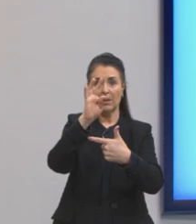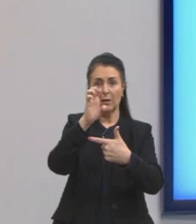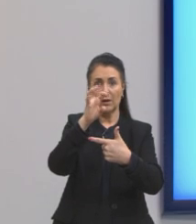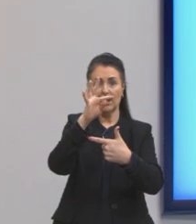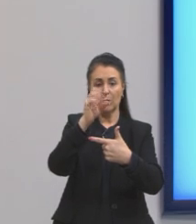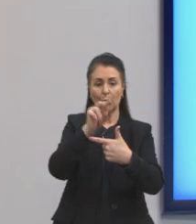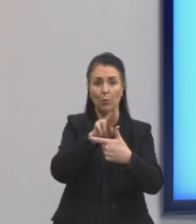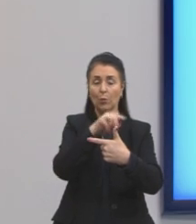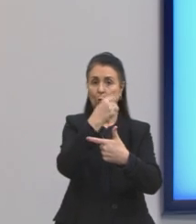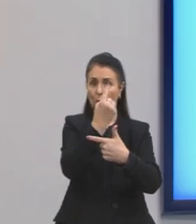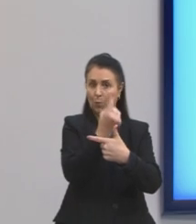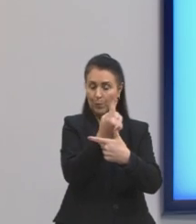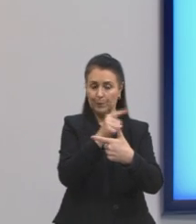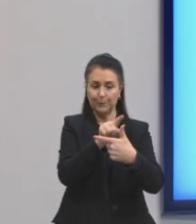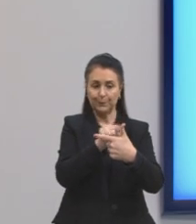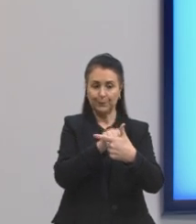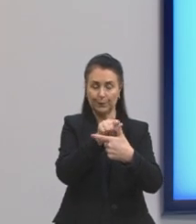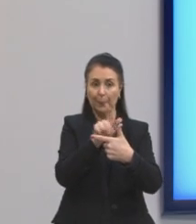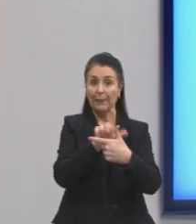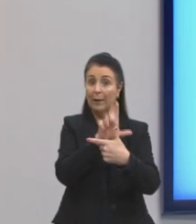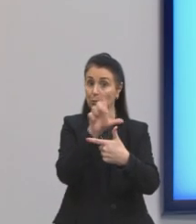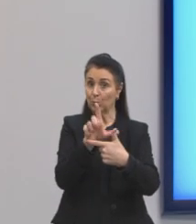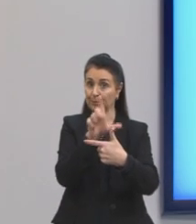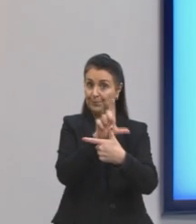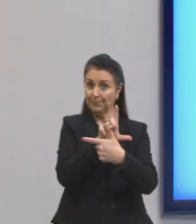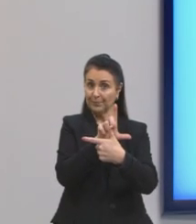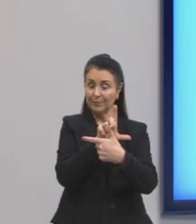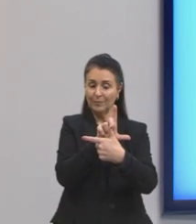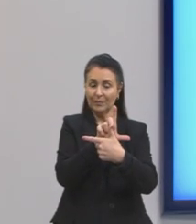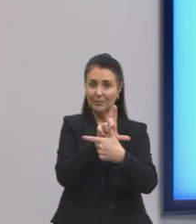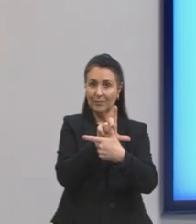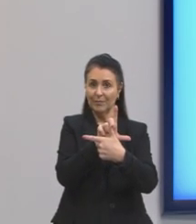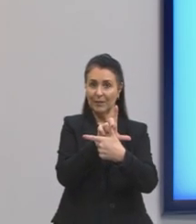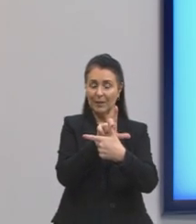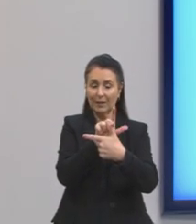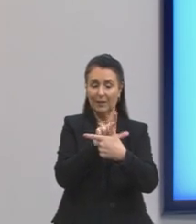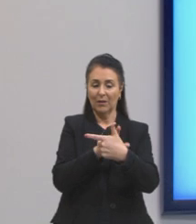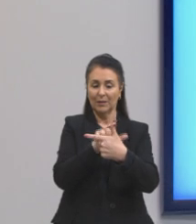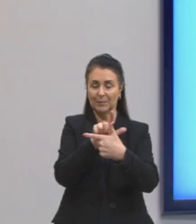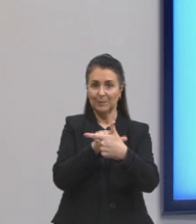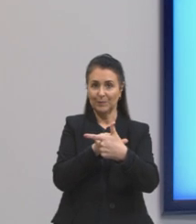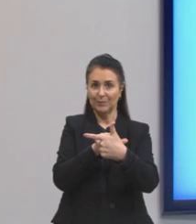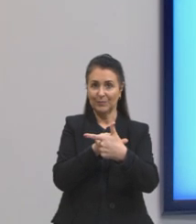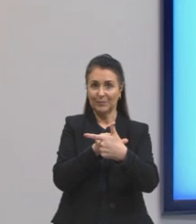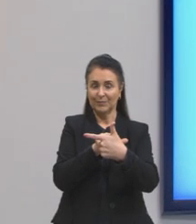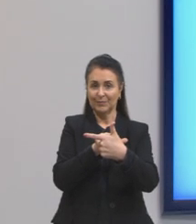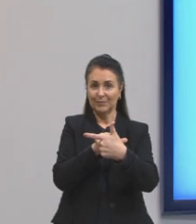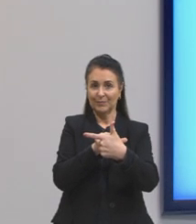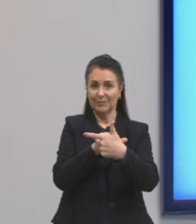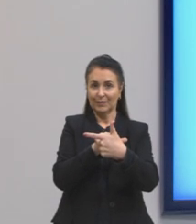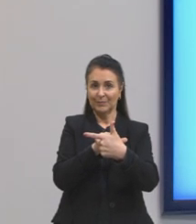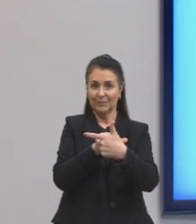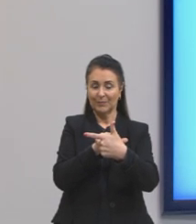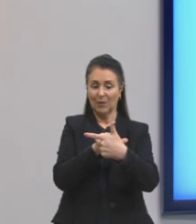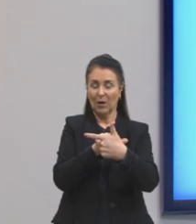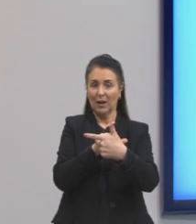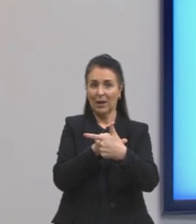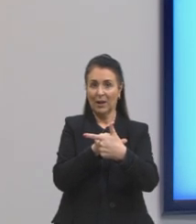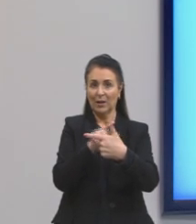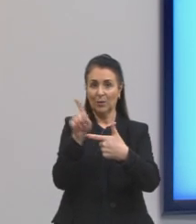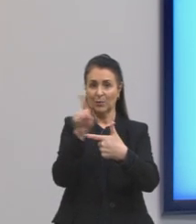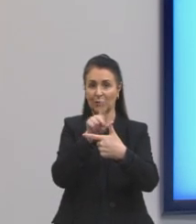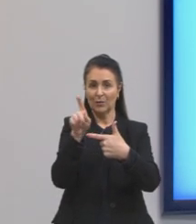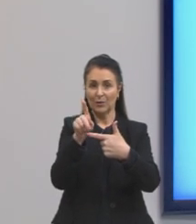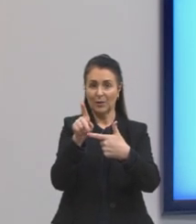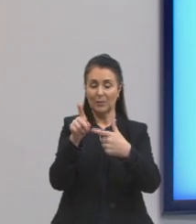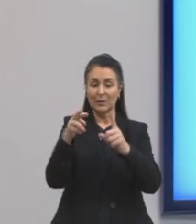nesse cateto aqui para essa lateral Então esse Quarteto vertical aqui nós vamos tá pegando essa referência aqui então e